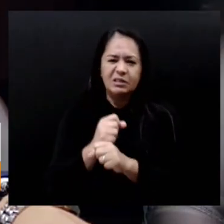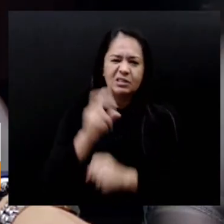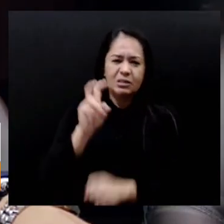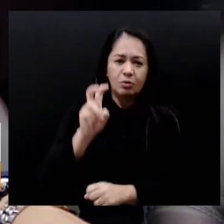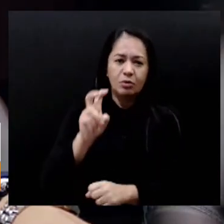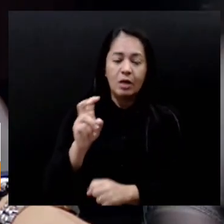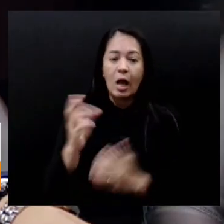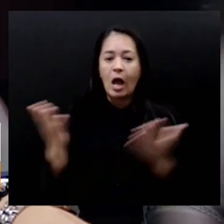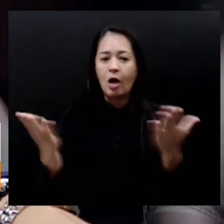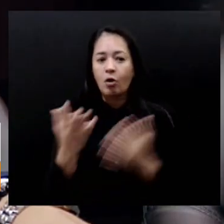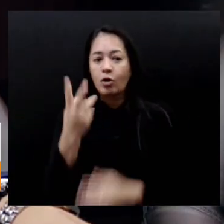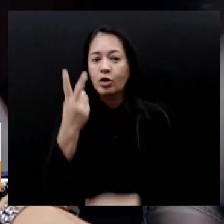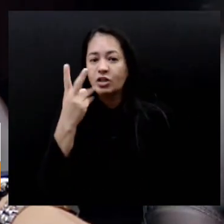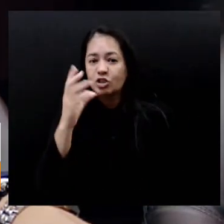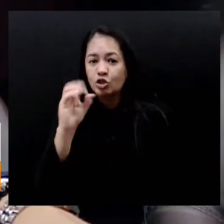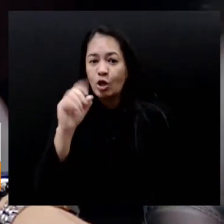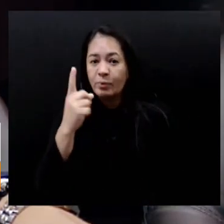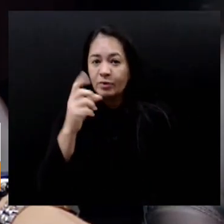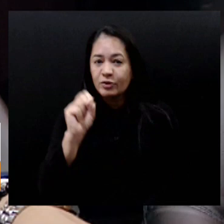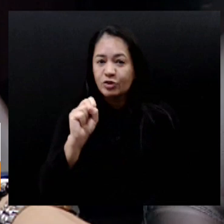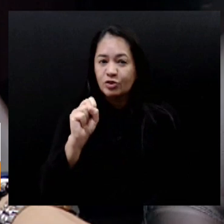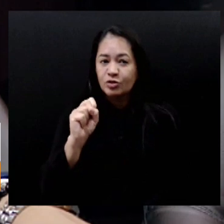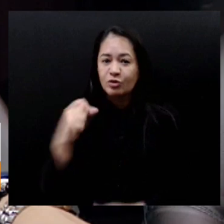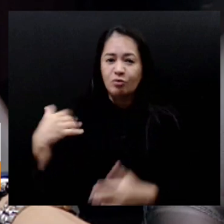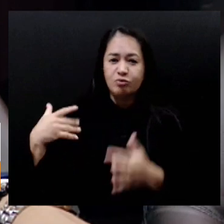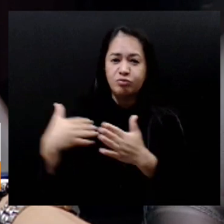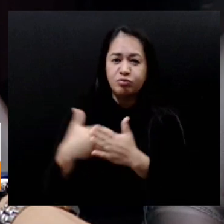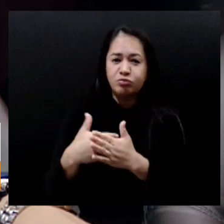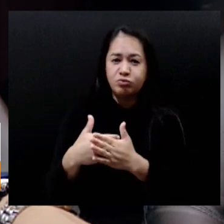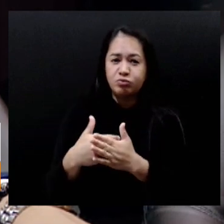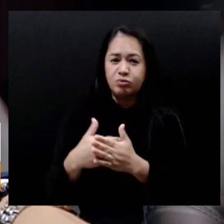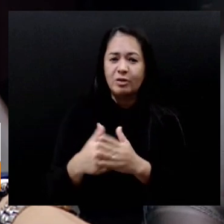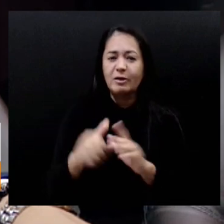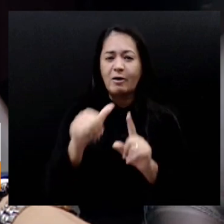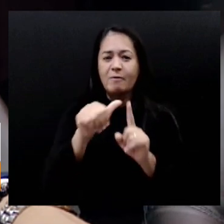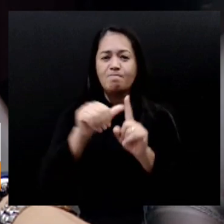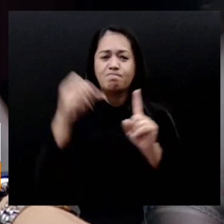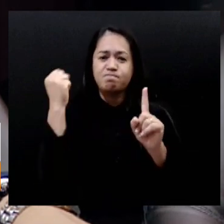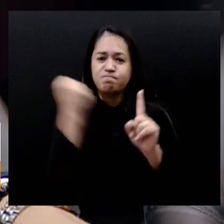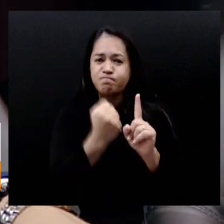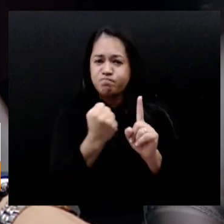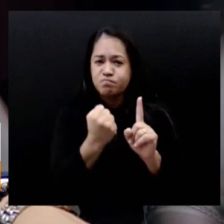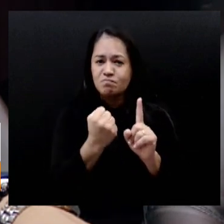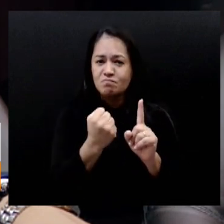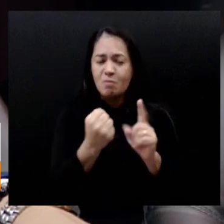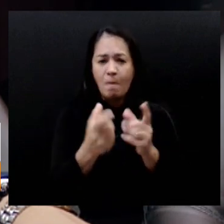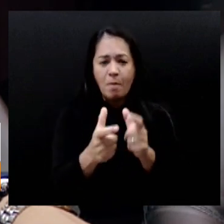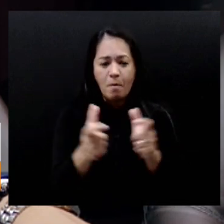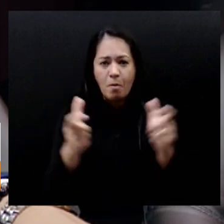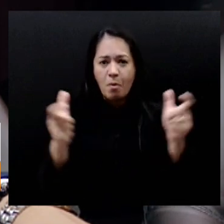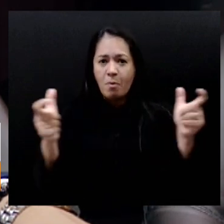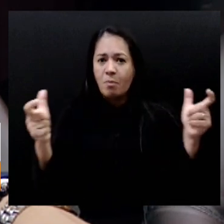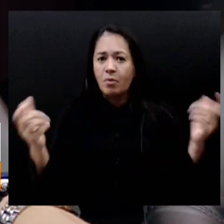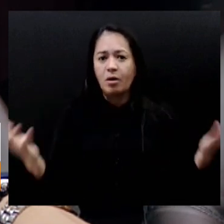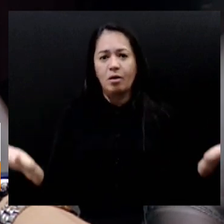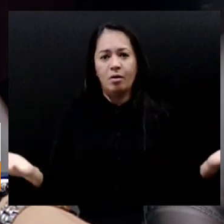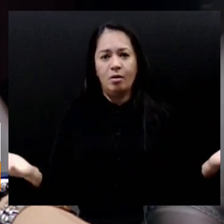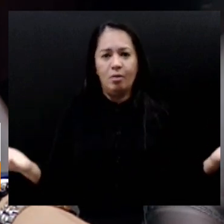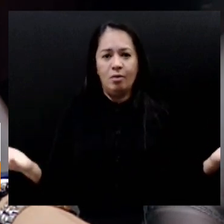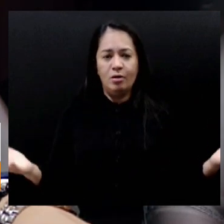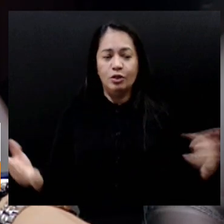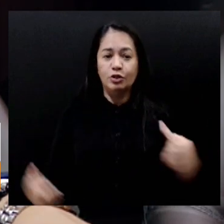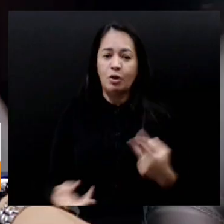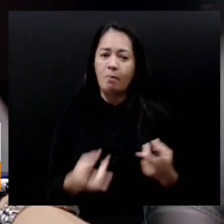em diante, é feminicídio. A cada 10 casos do meu escritório, 7 é feminicídio. Então, a gente percebe que as